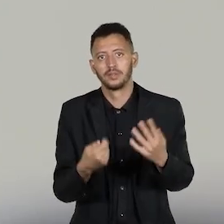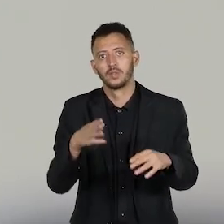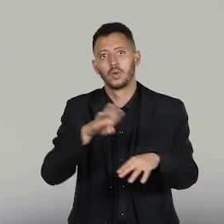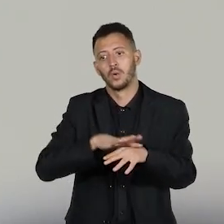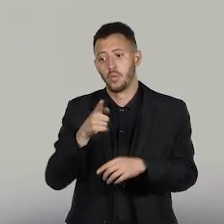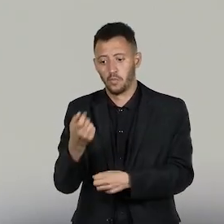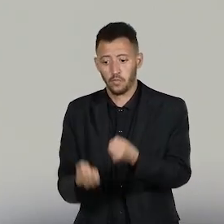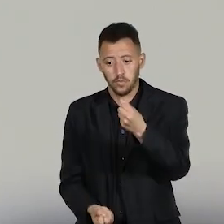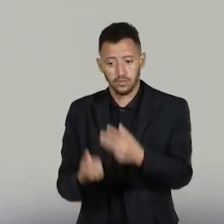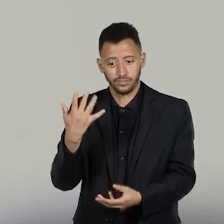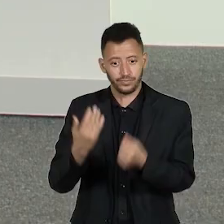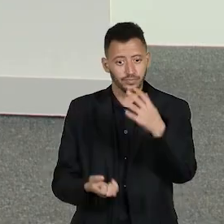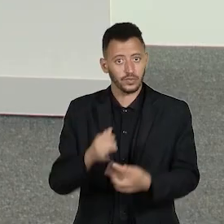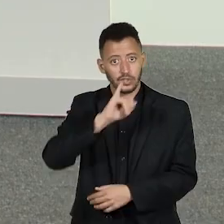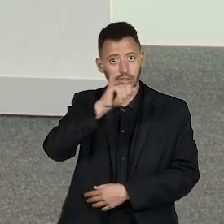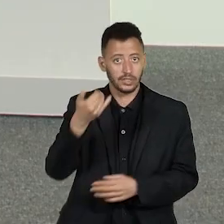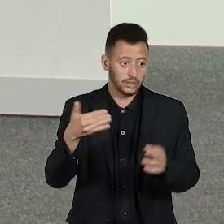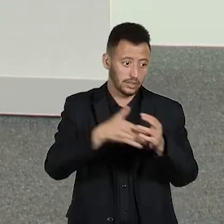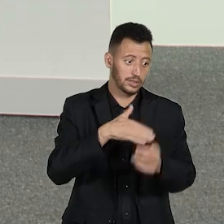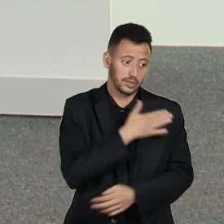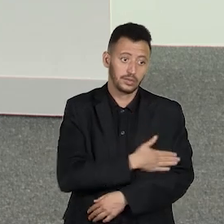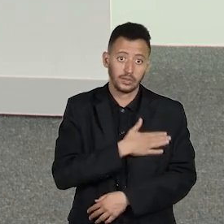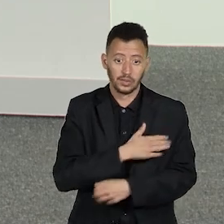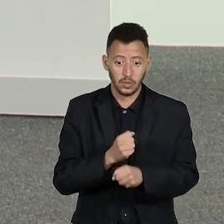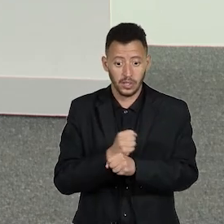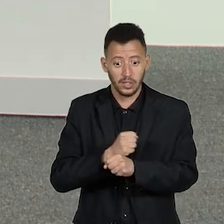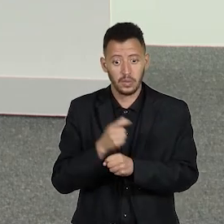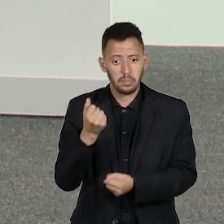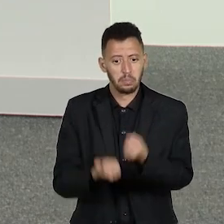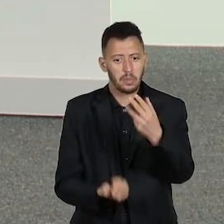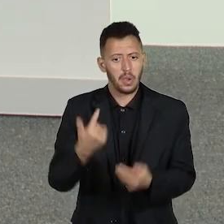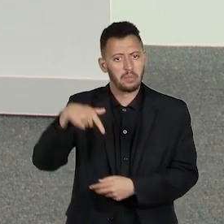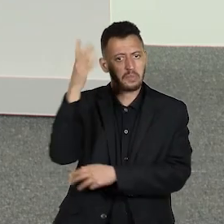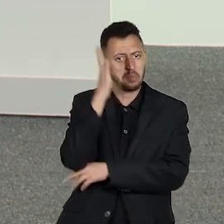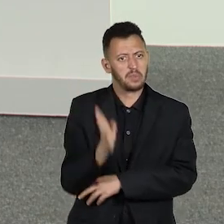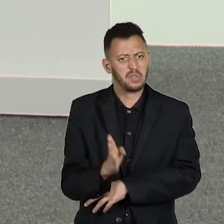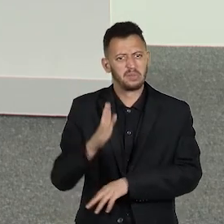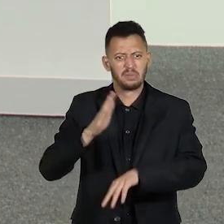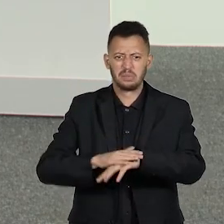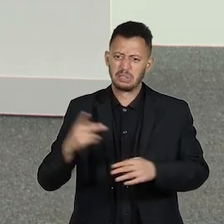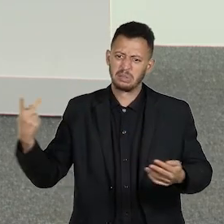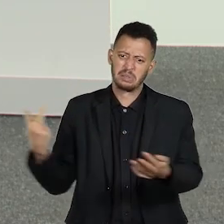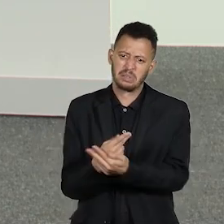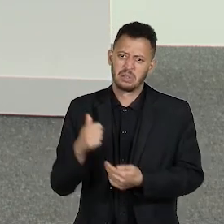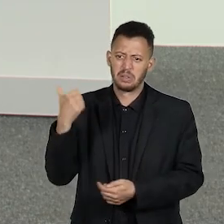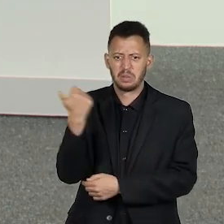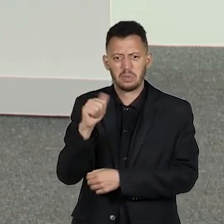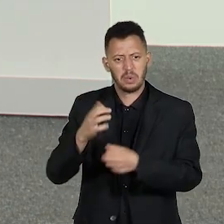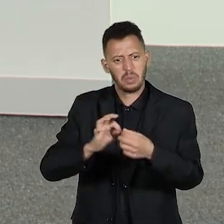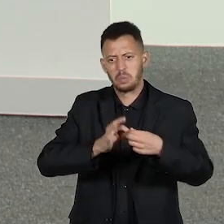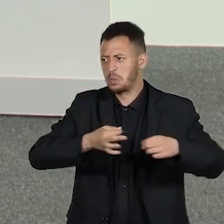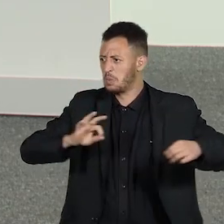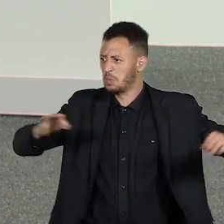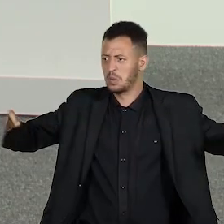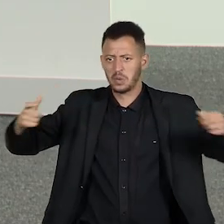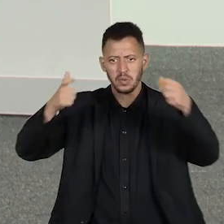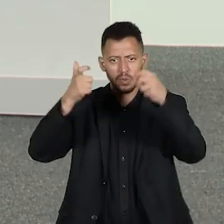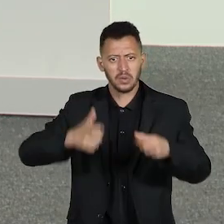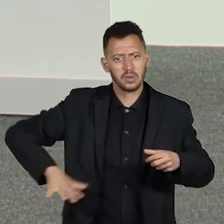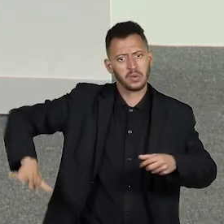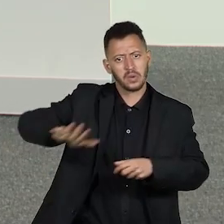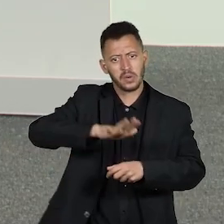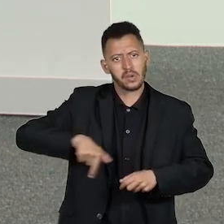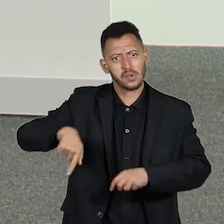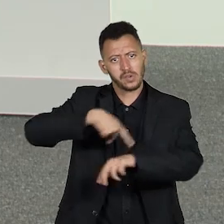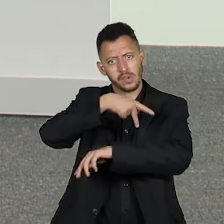meses: o fogo. De janeiro a agosto deste ano, os incêndios no Brasil já atingiram mais de 11 milhões de hectares